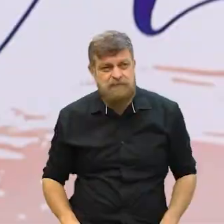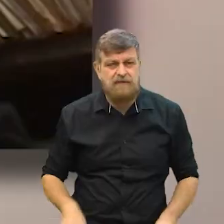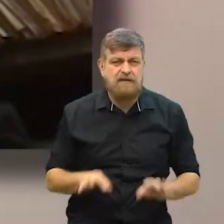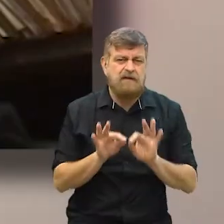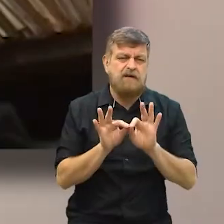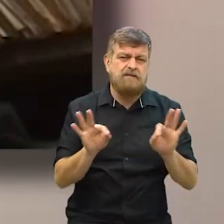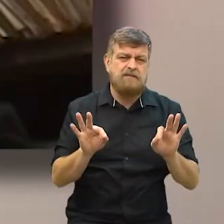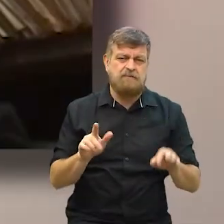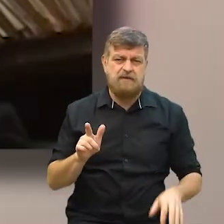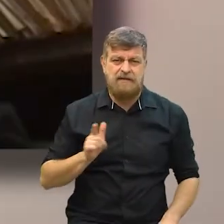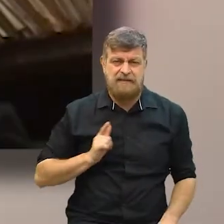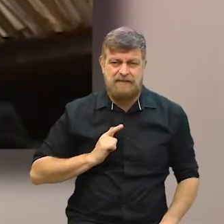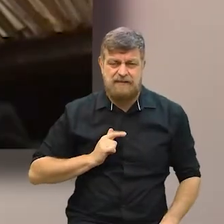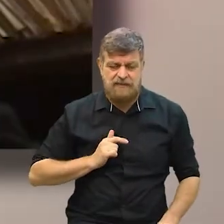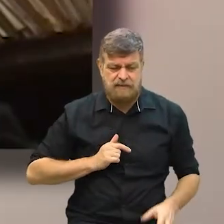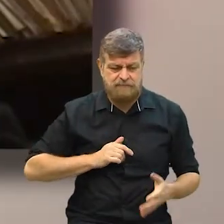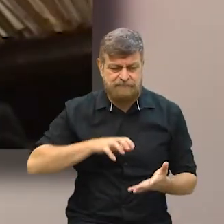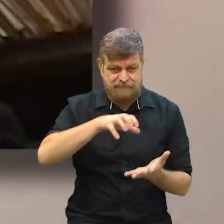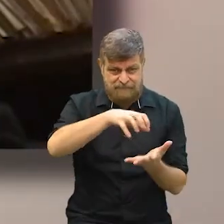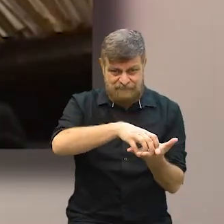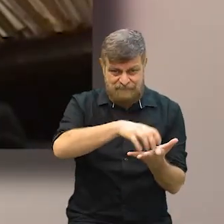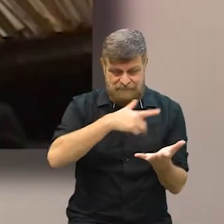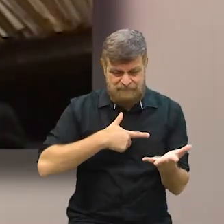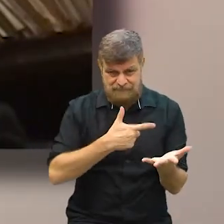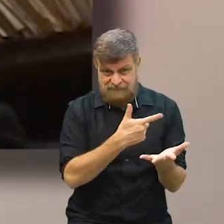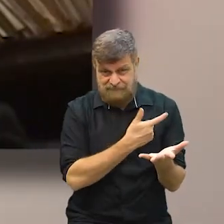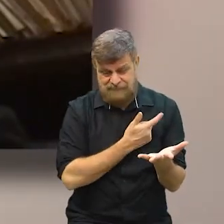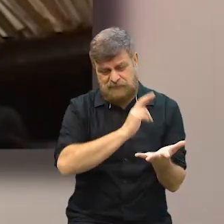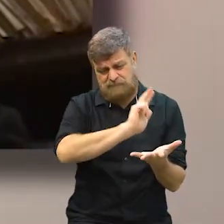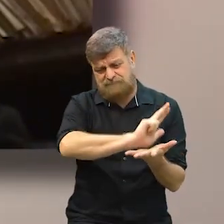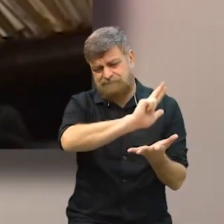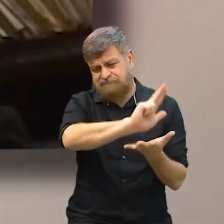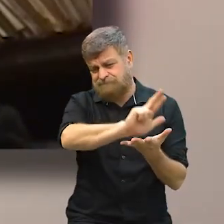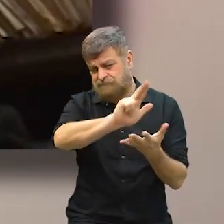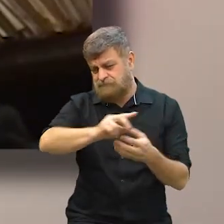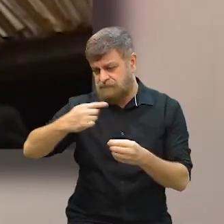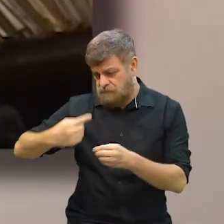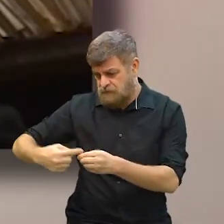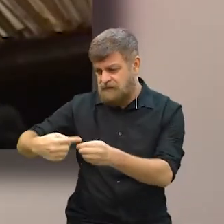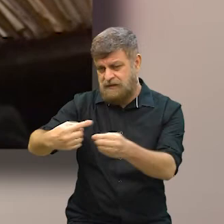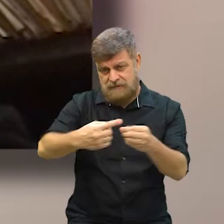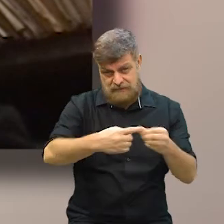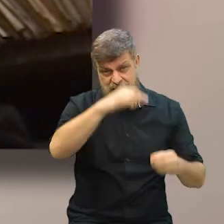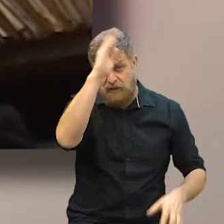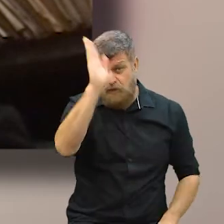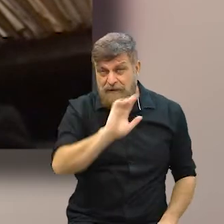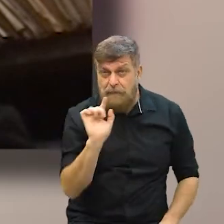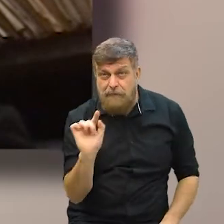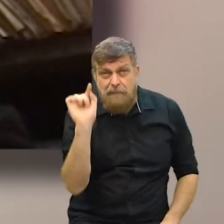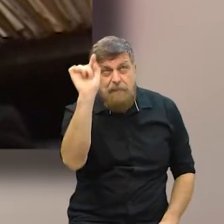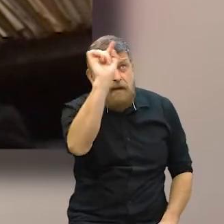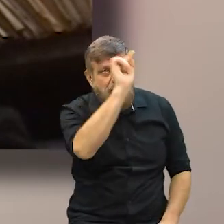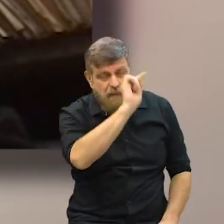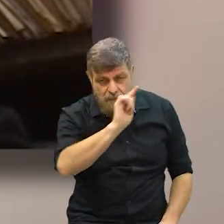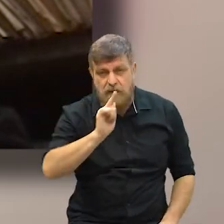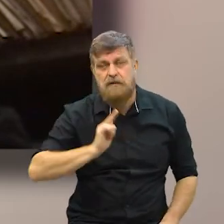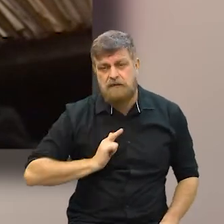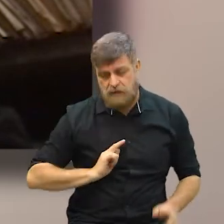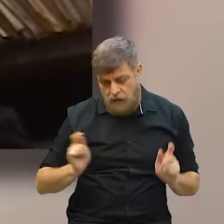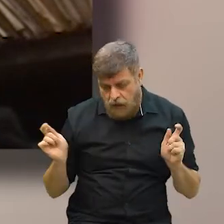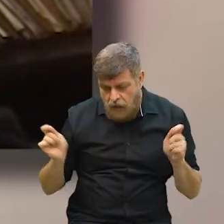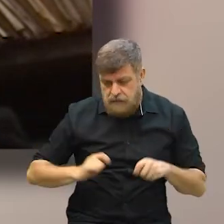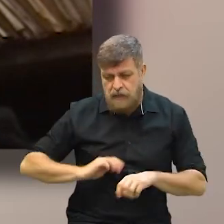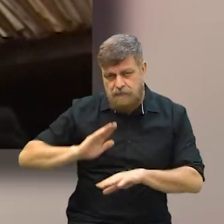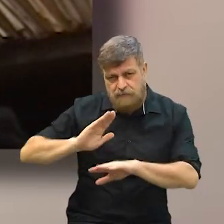exame? Sim, e há vários serviços. Todas as nossas cidades dispõem de serviços